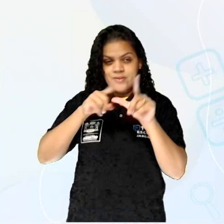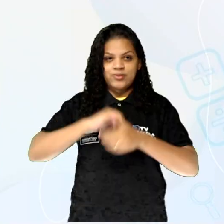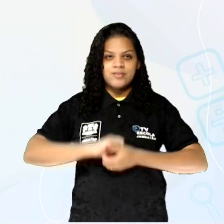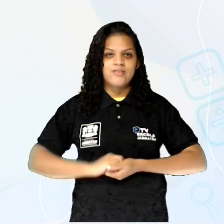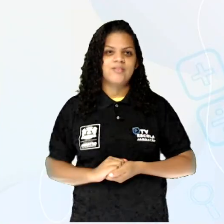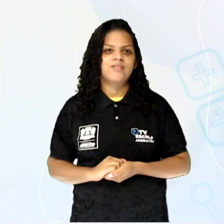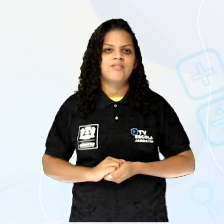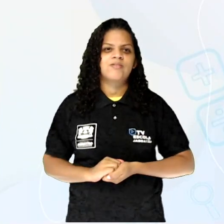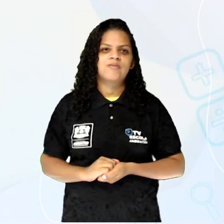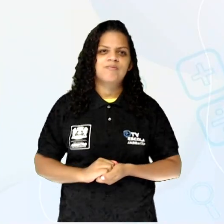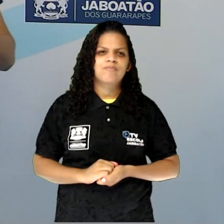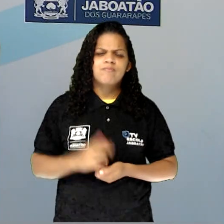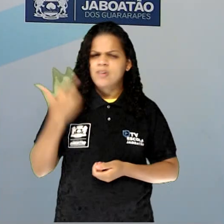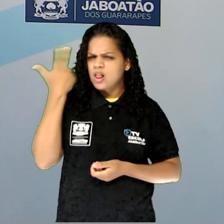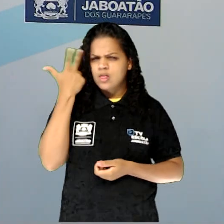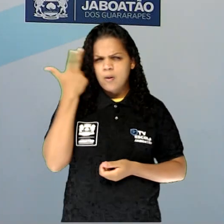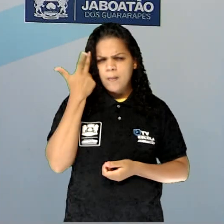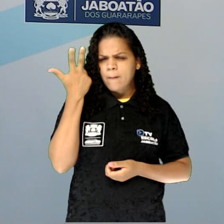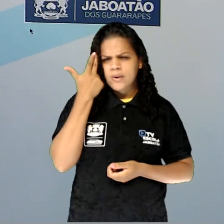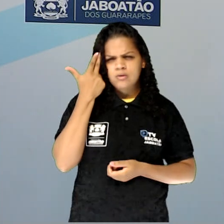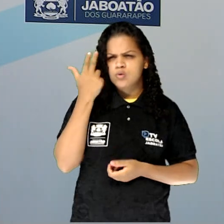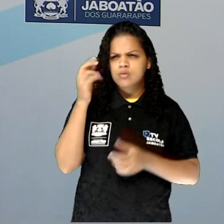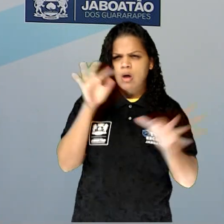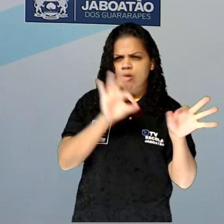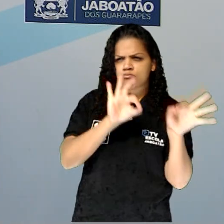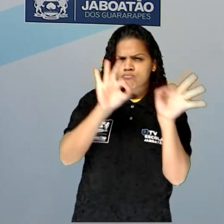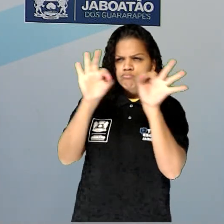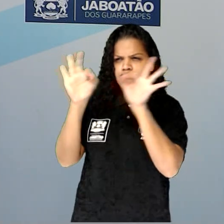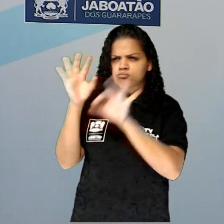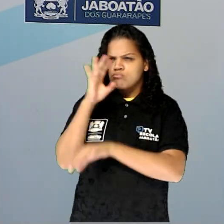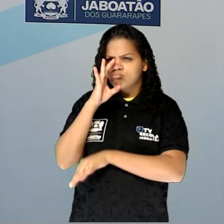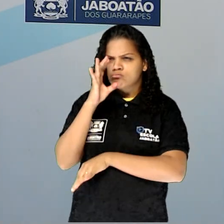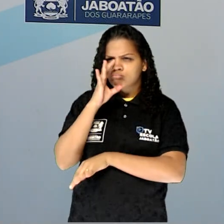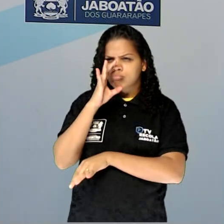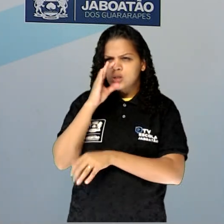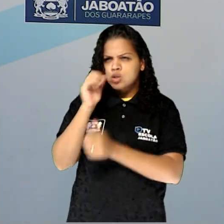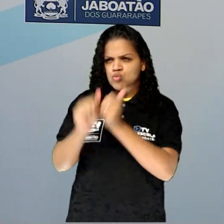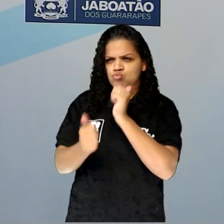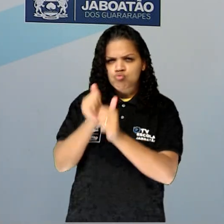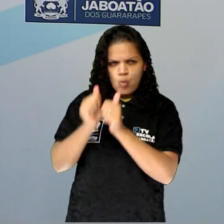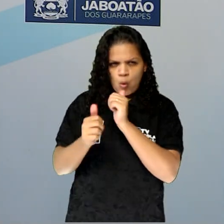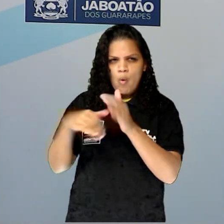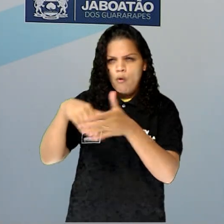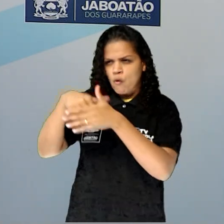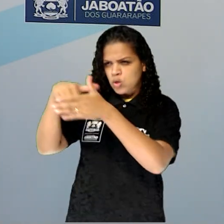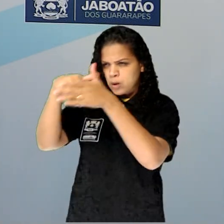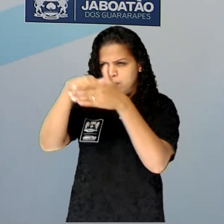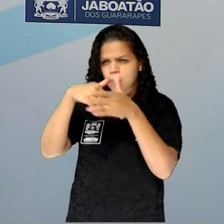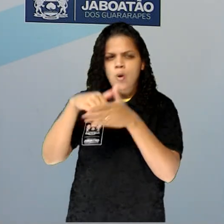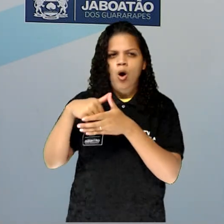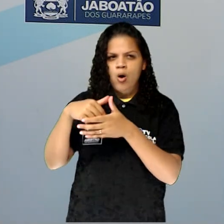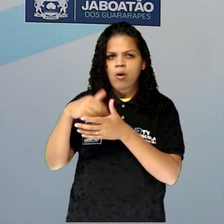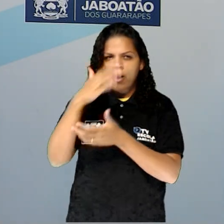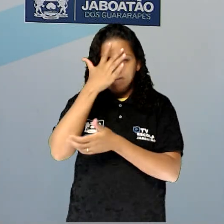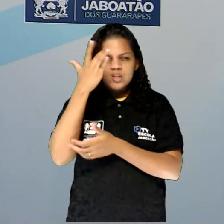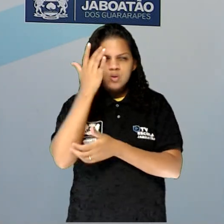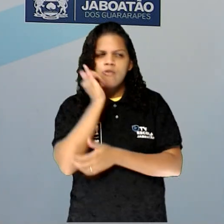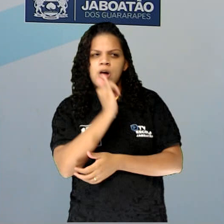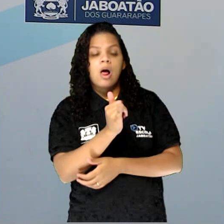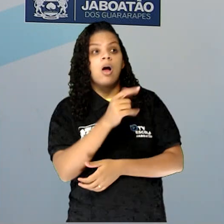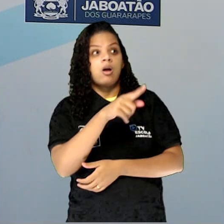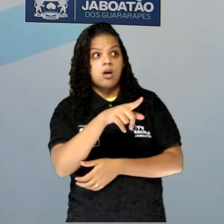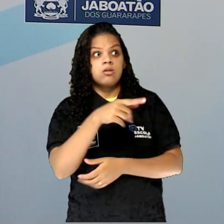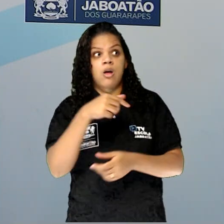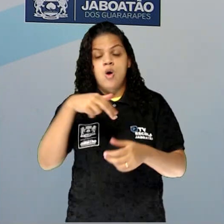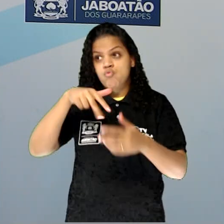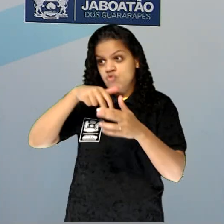e é muito comum quando você está assistindo o jogo de futebol alguém falar para o jogador acertou o chute no ângulo